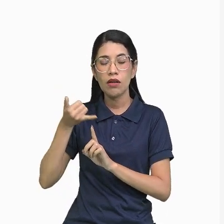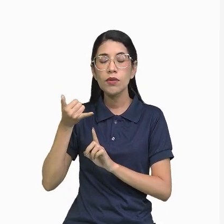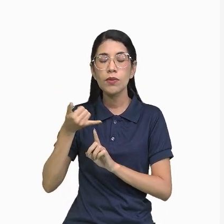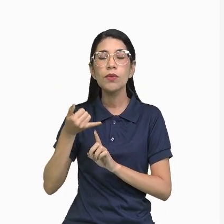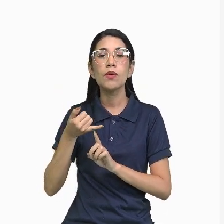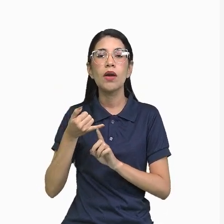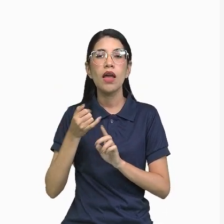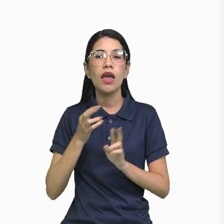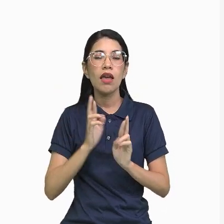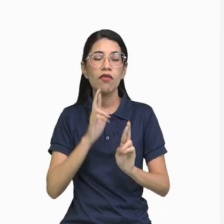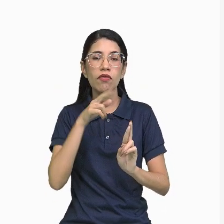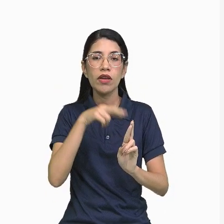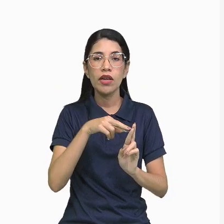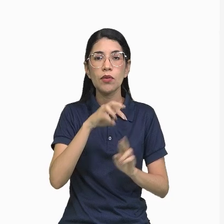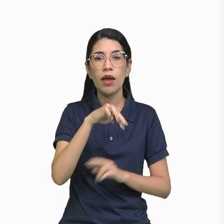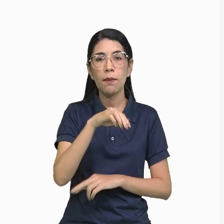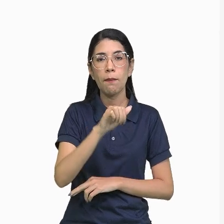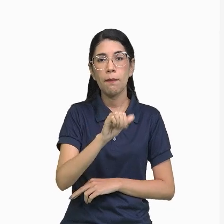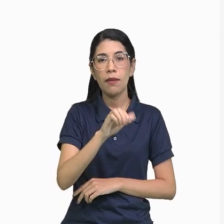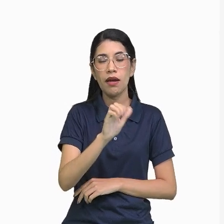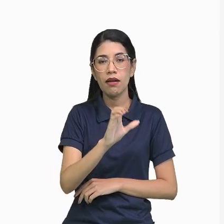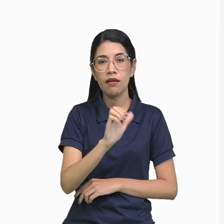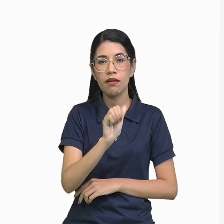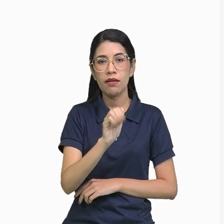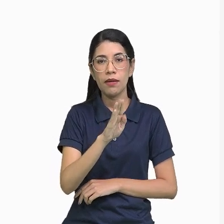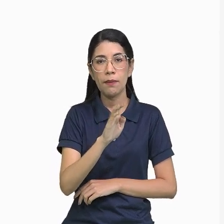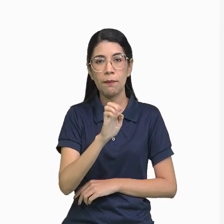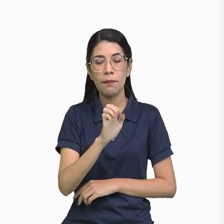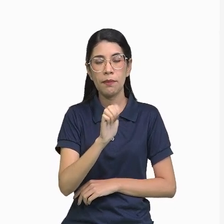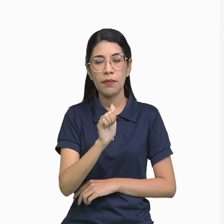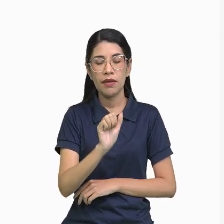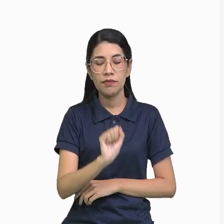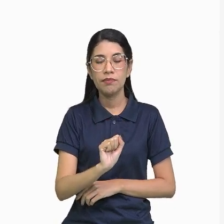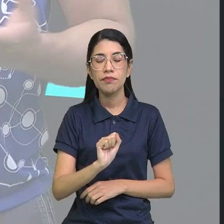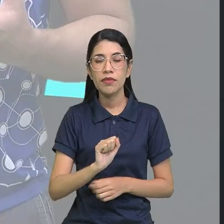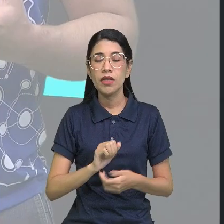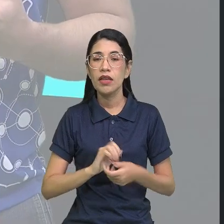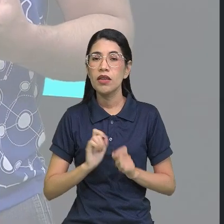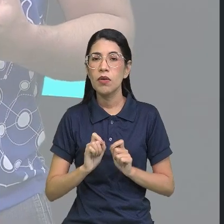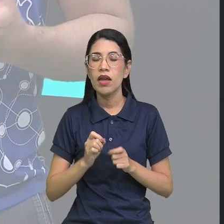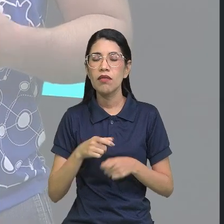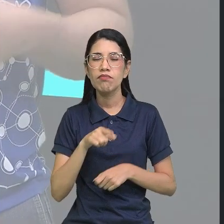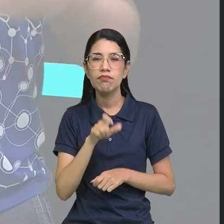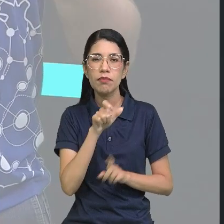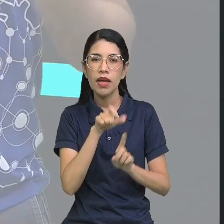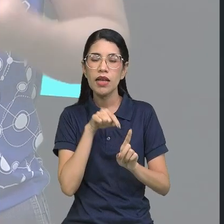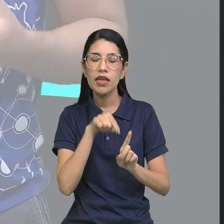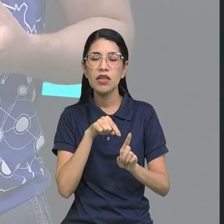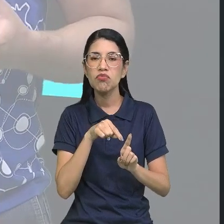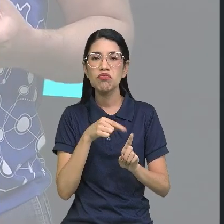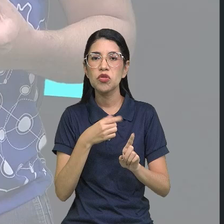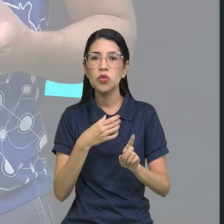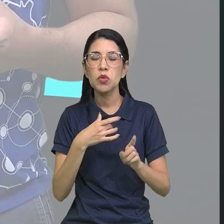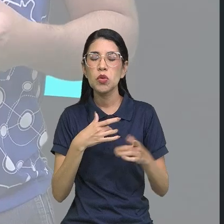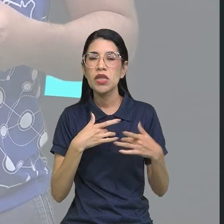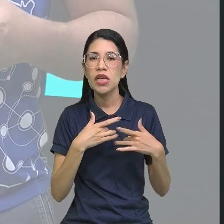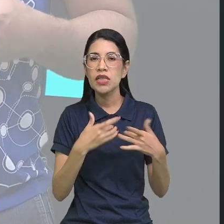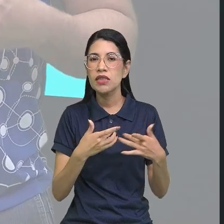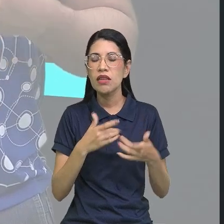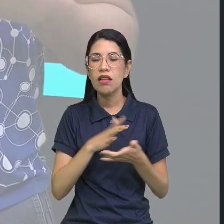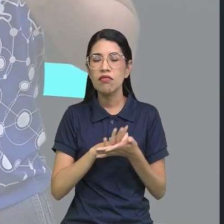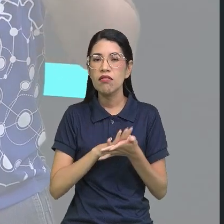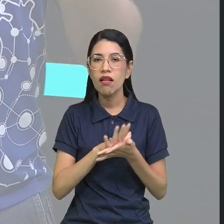a Macabeia. Ela é uma pessoa que é inexpressiva, que ninguém sente falta,